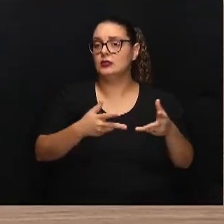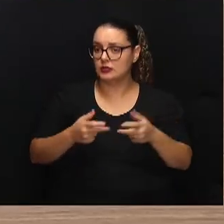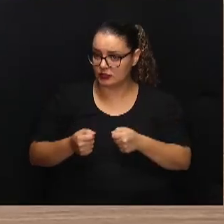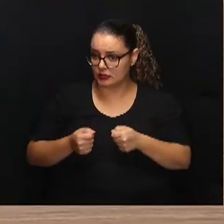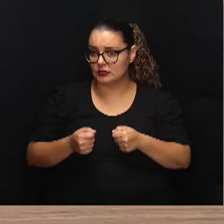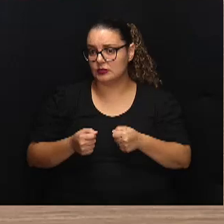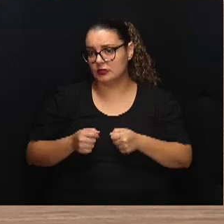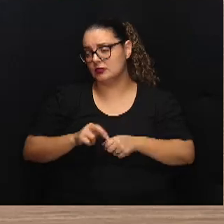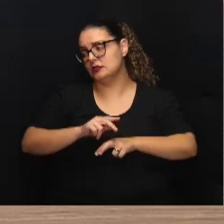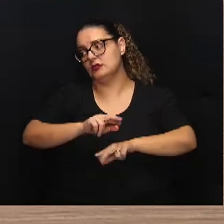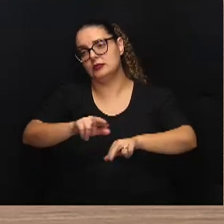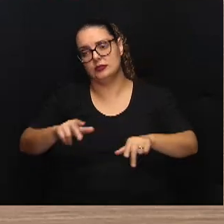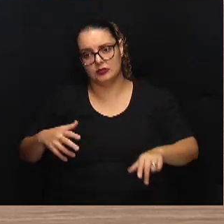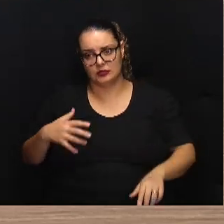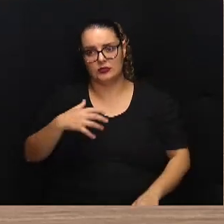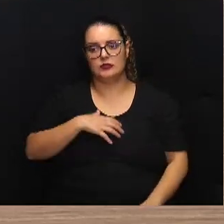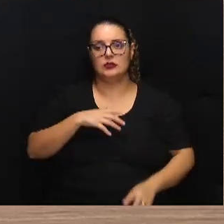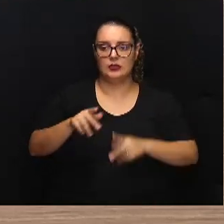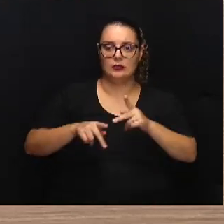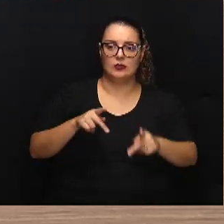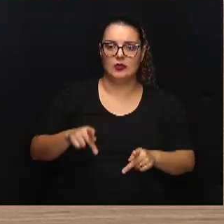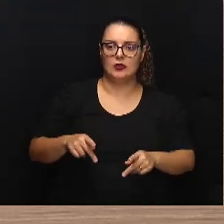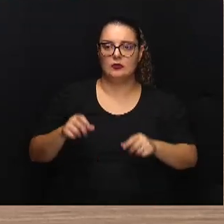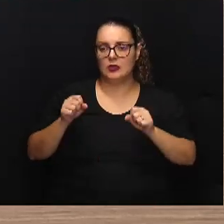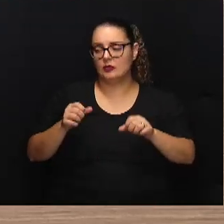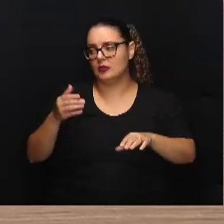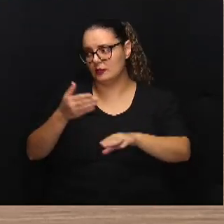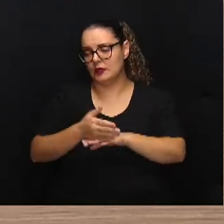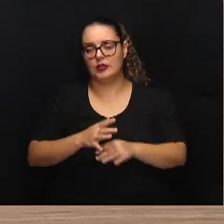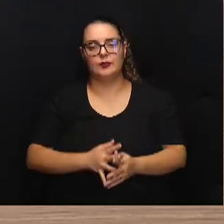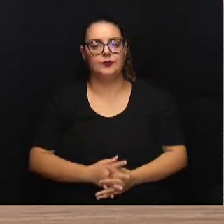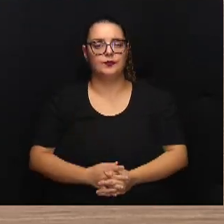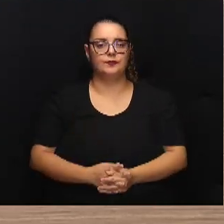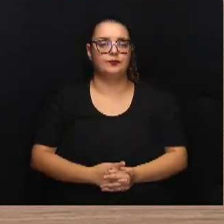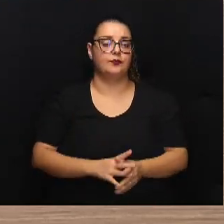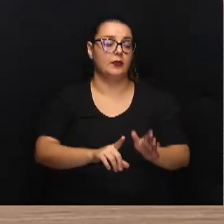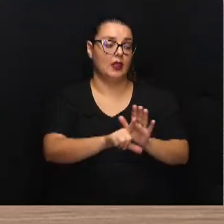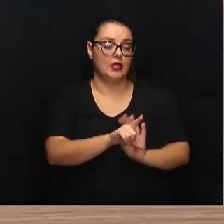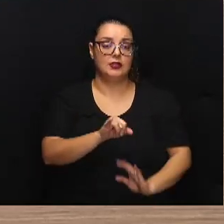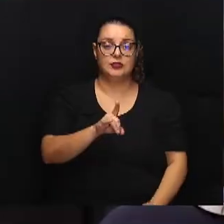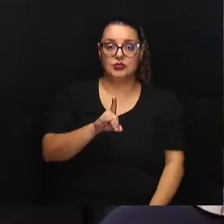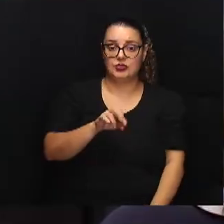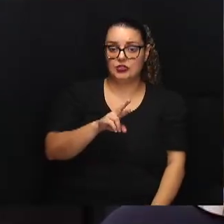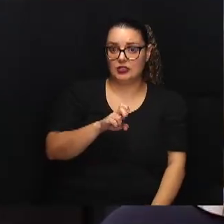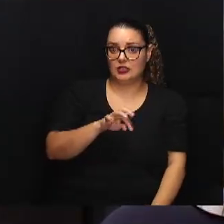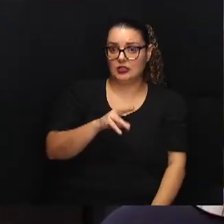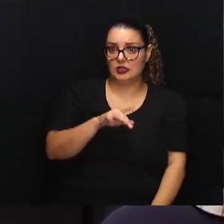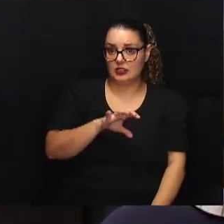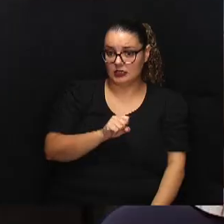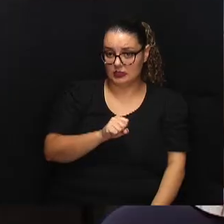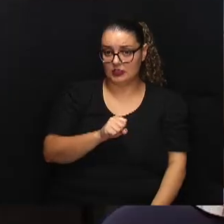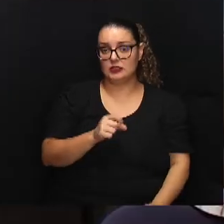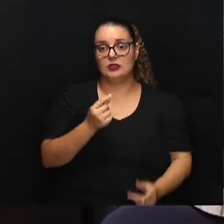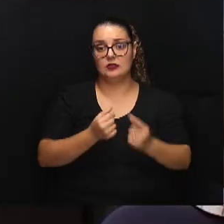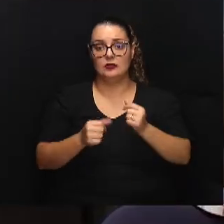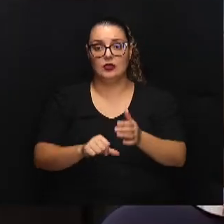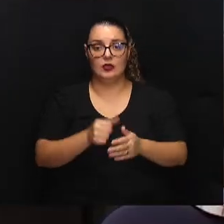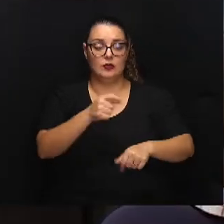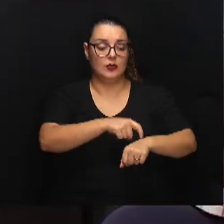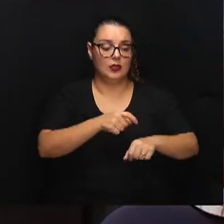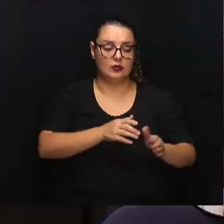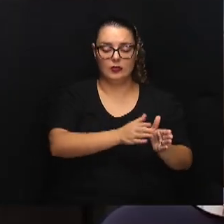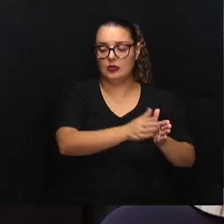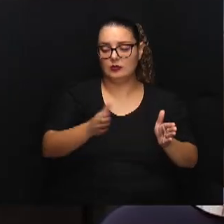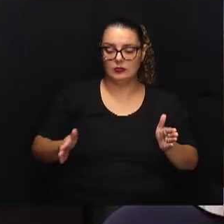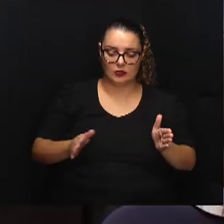das mais diversas formas à população para que ela participe. A lei de diretrizes orçamentárias é assim, a primeira etapa do processo